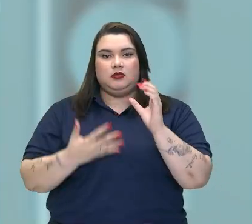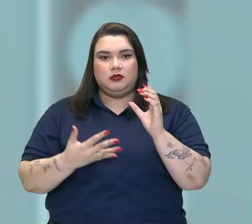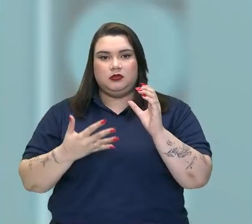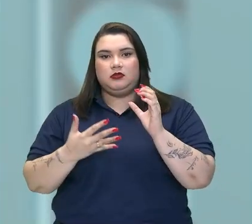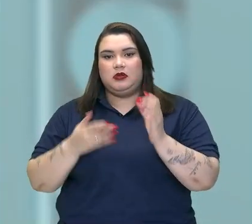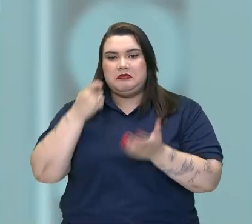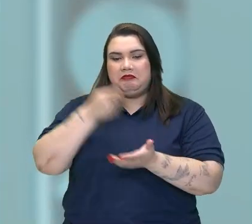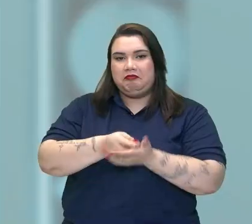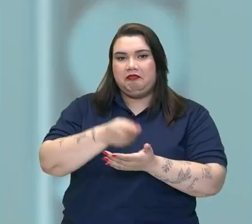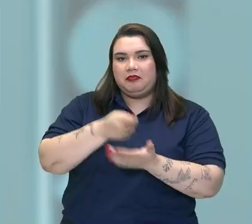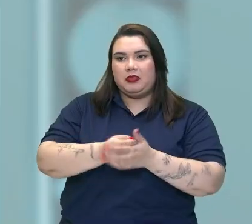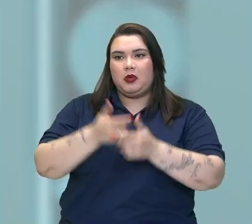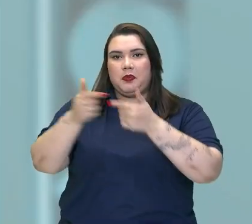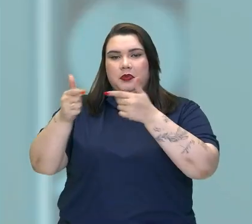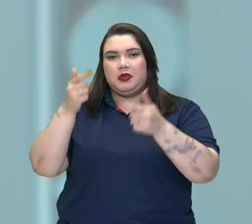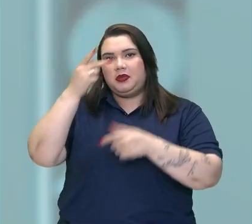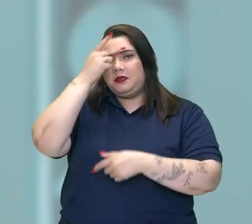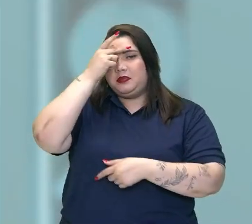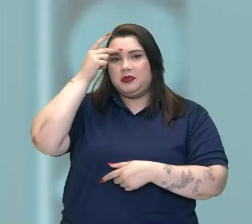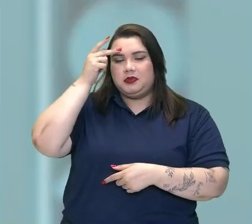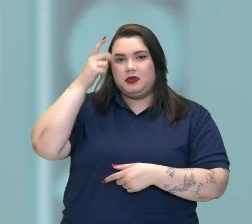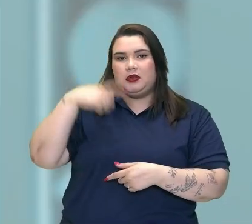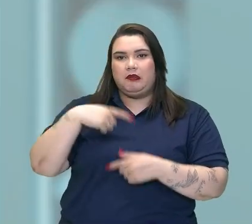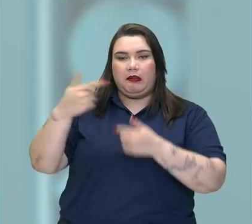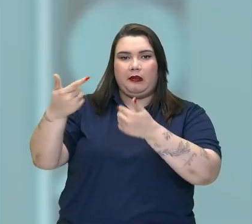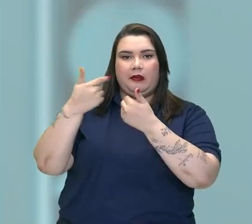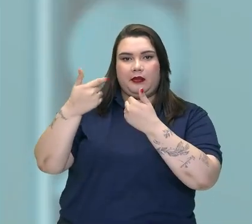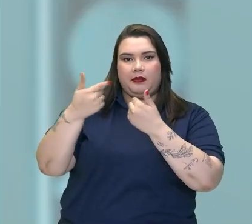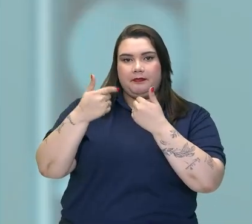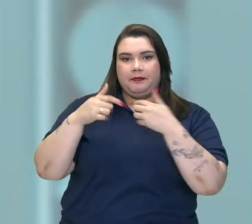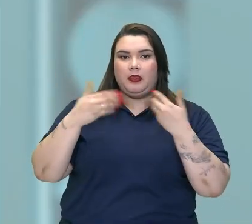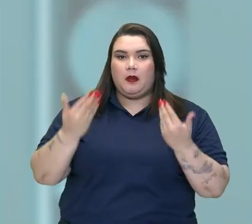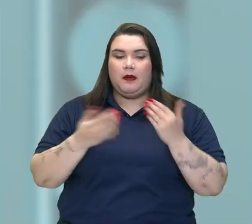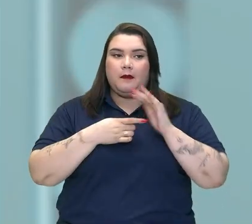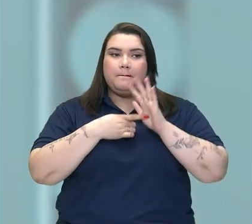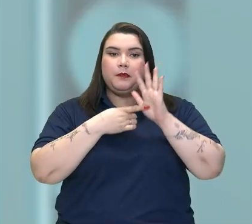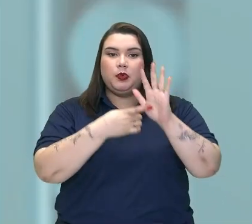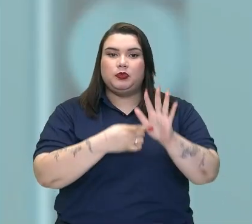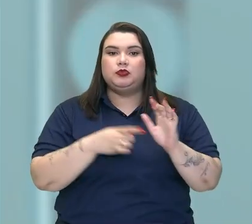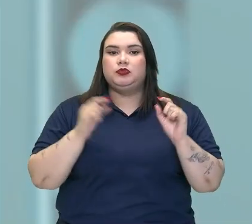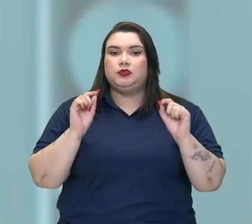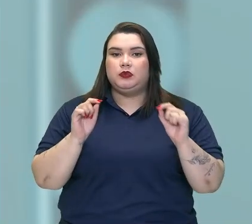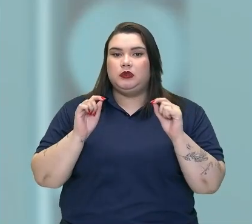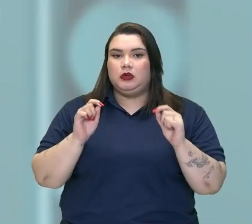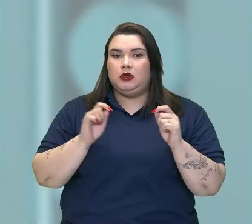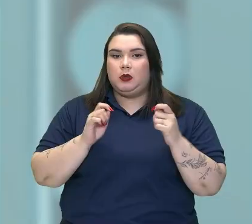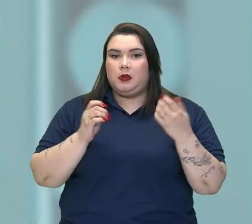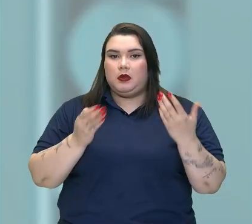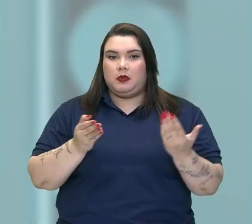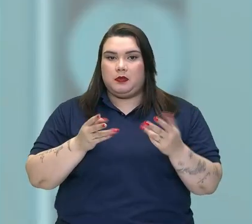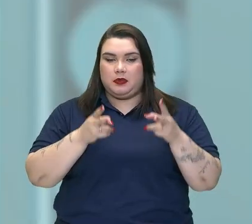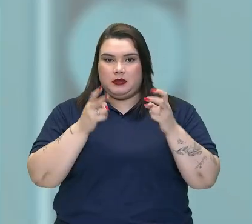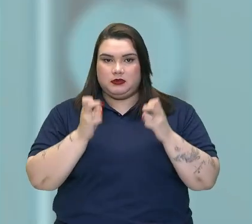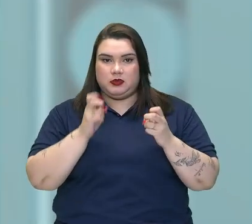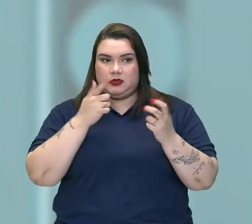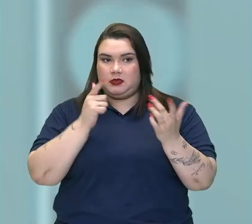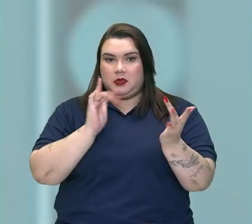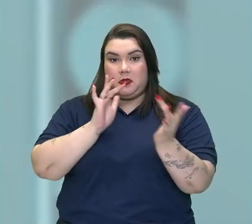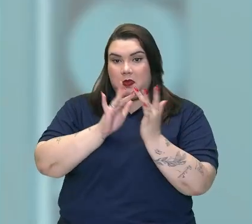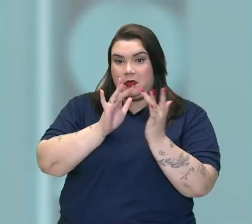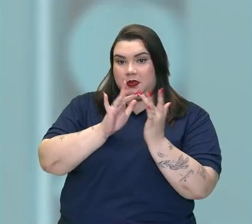tão rude quanto as pessoas que já estavam ali. E aí isso mostra que realmente quando você não tem o contato